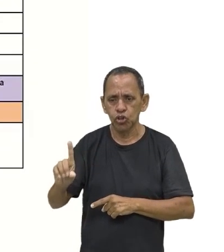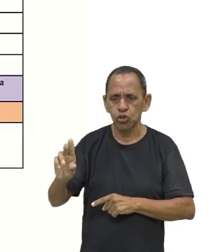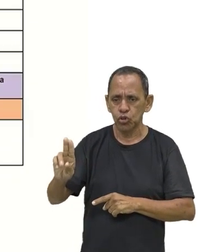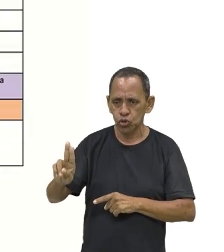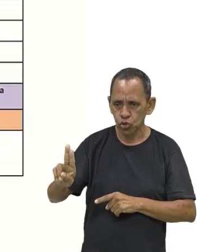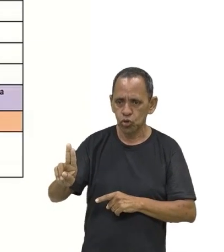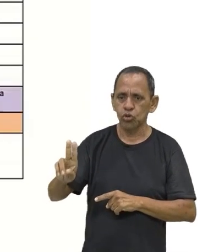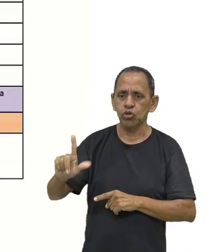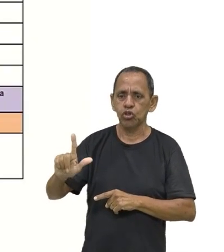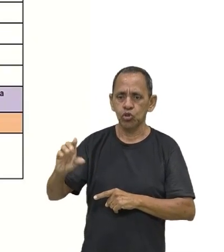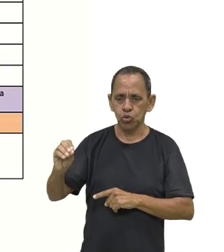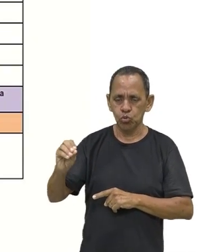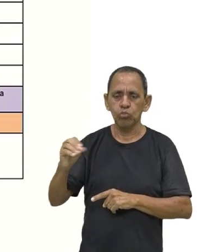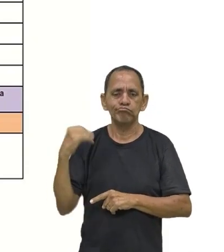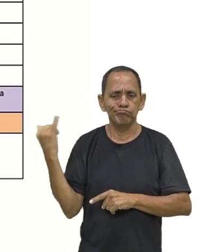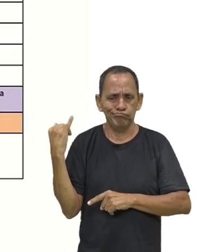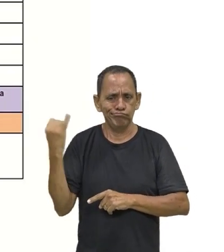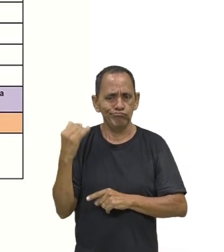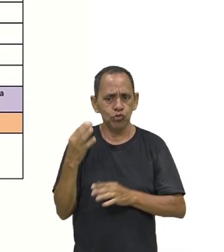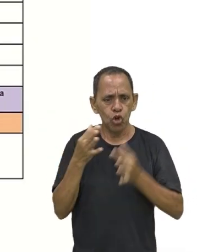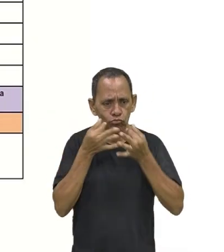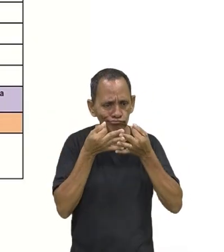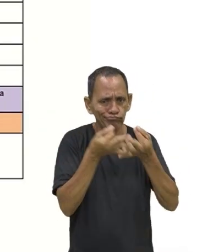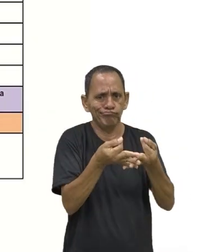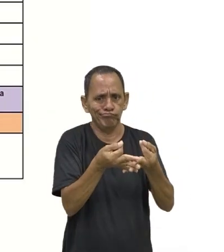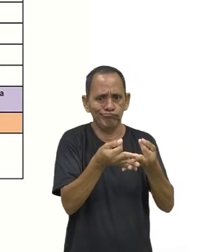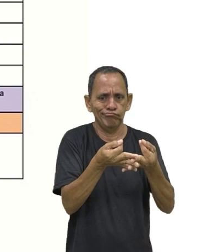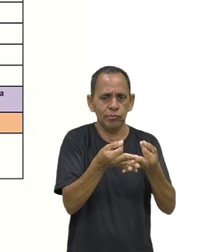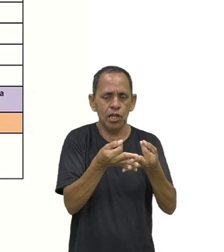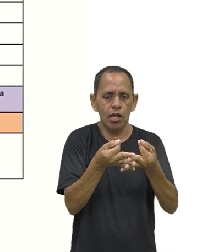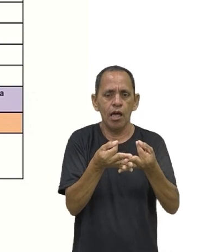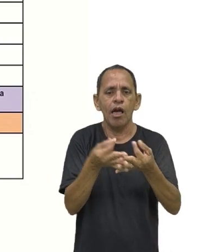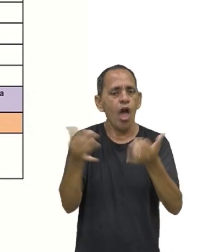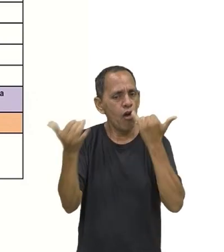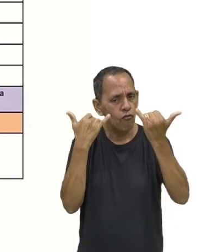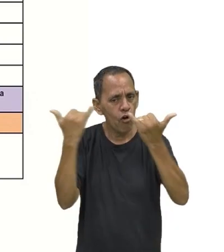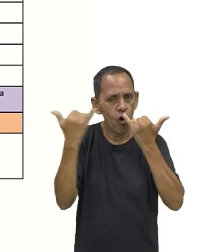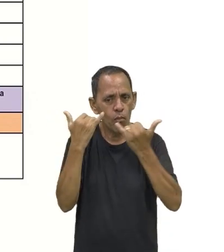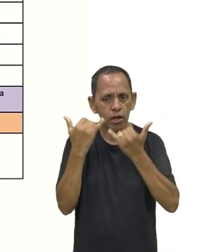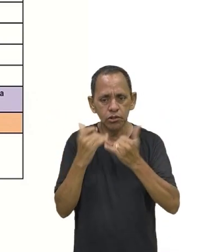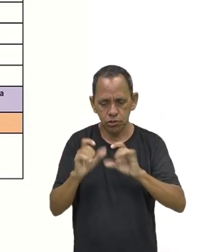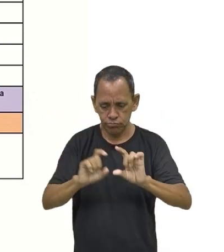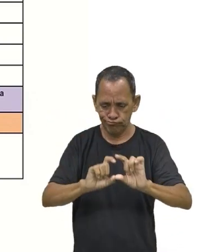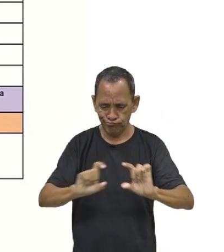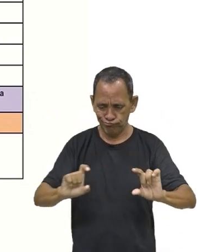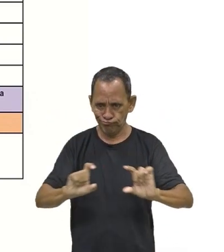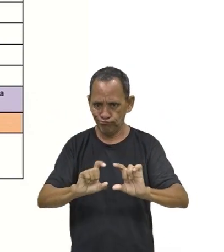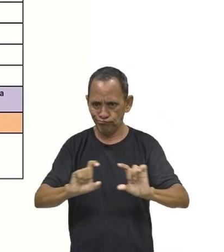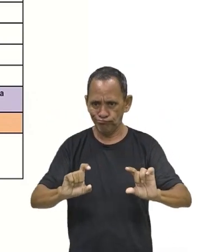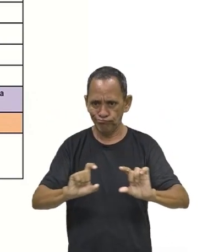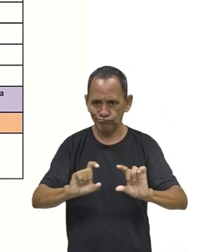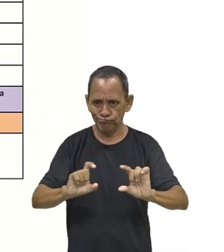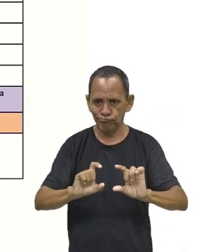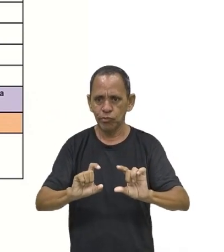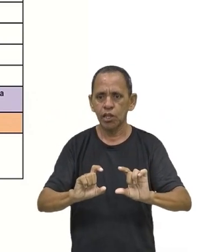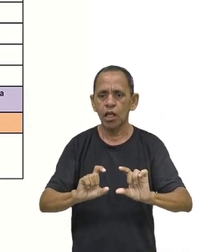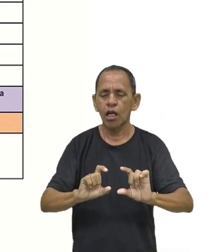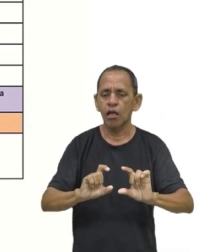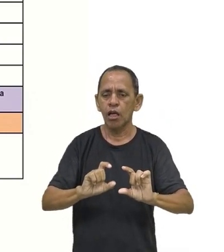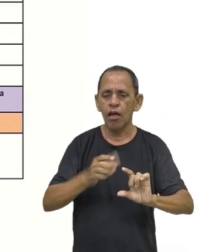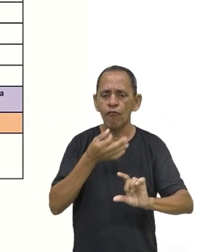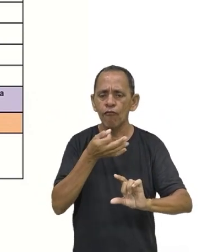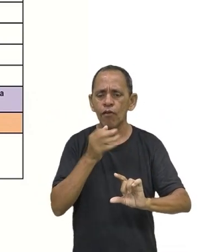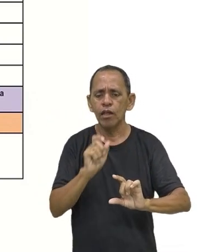importante estar atento. Aqui embaixo tem uma informação importantíssima que é em respeito ao lançamento